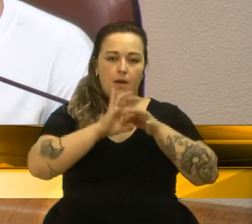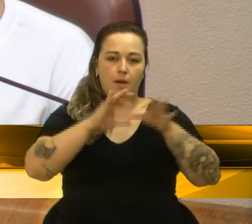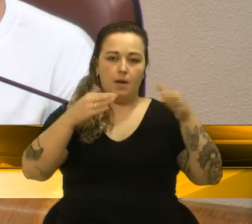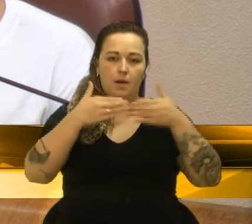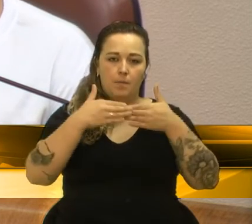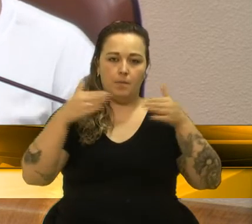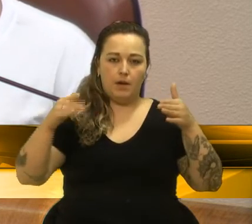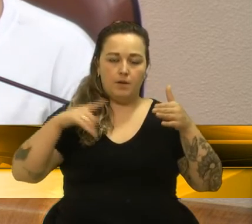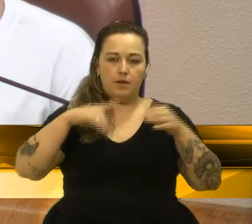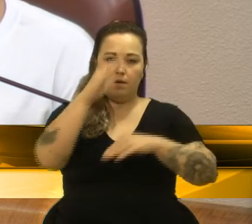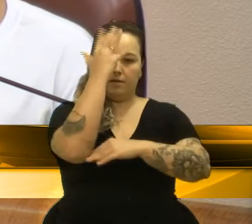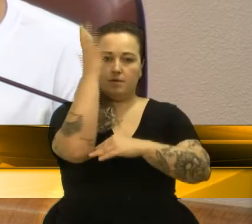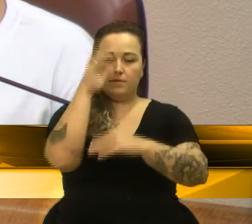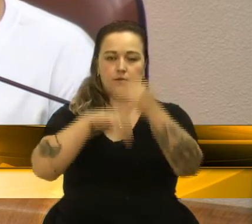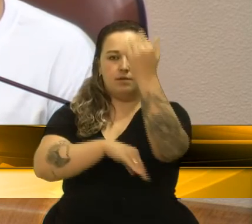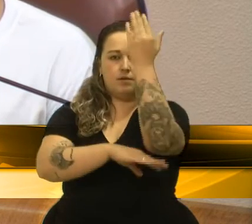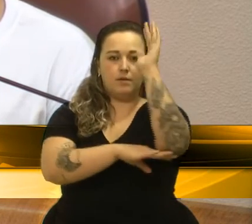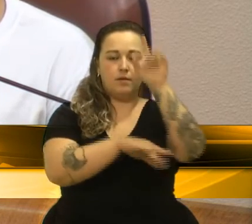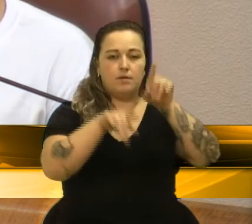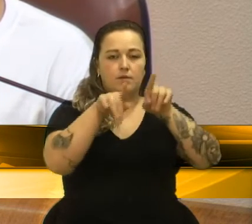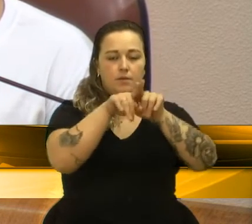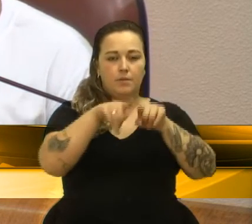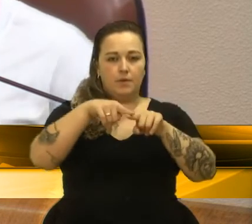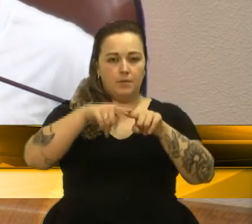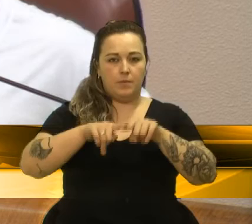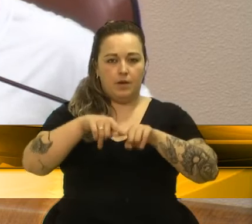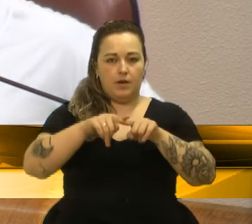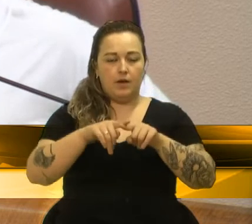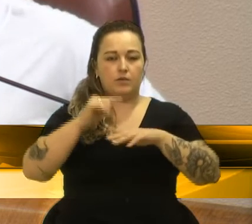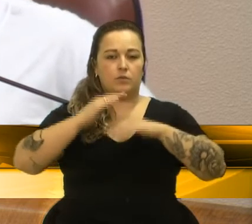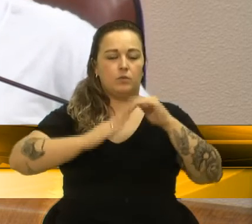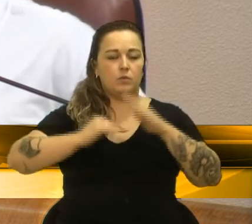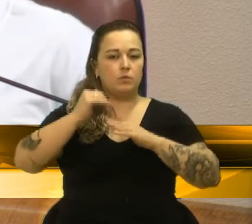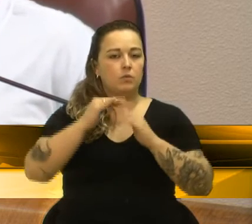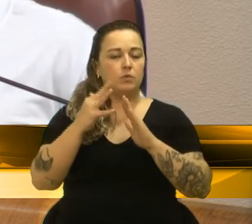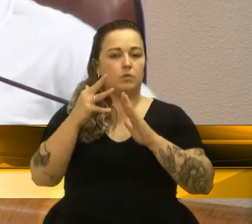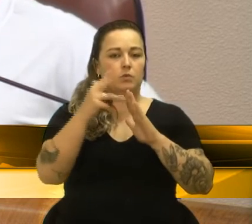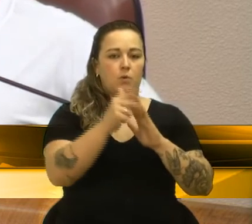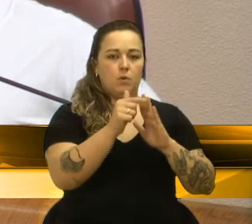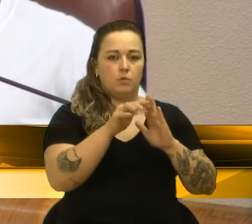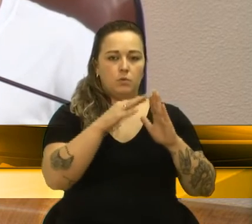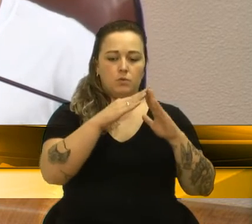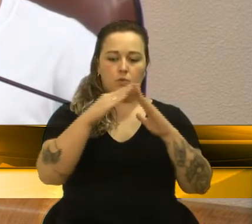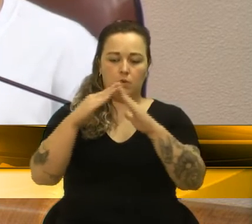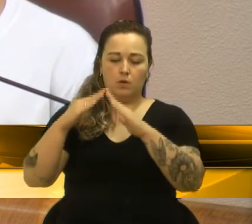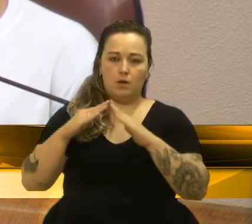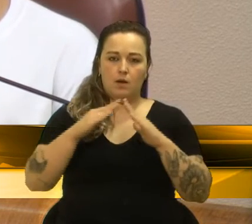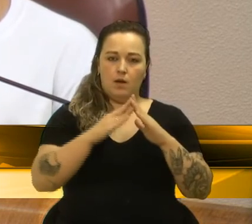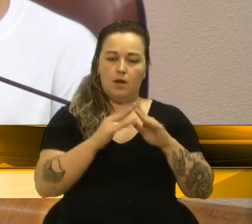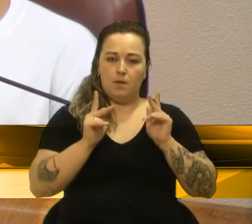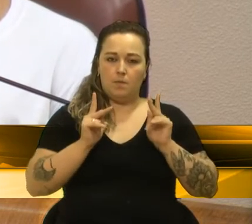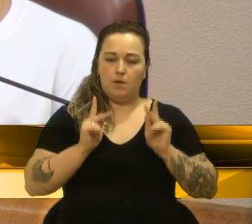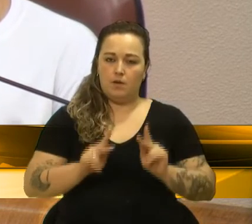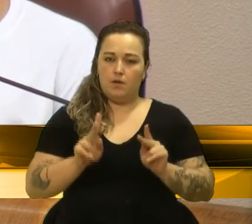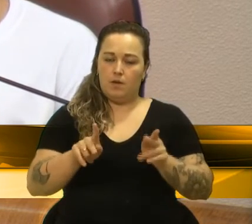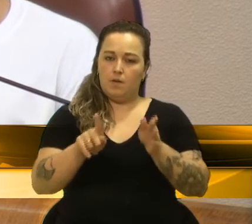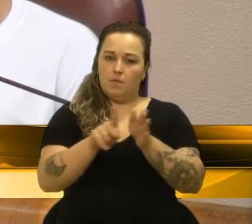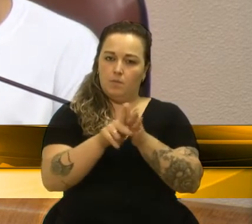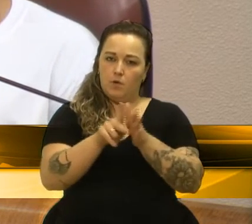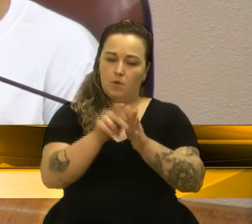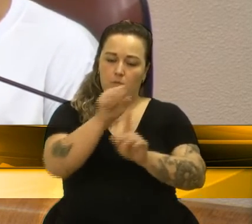as áreas verdes e as praças públicas, da forma que todo espaço construído, bem como todos os espaços habitáveis pelo homem, compõem o meio ambiente